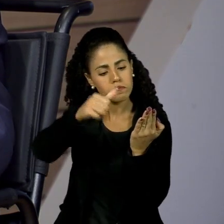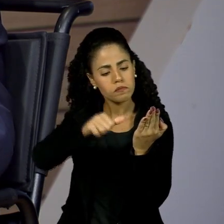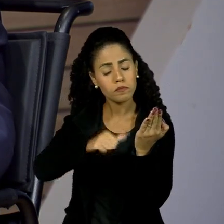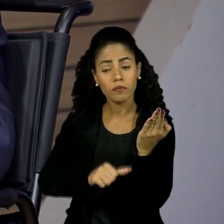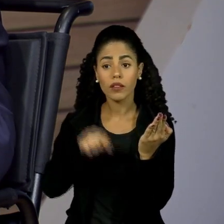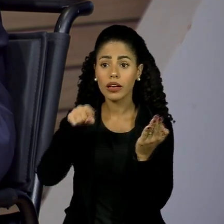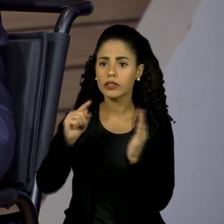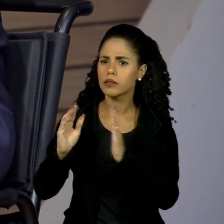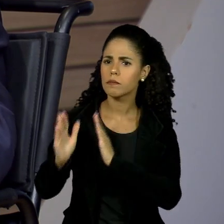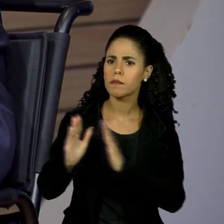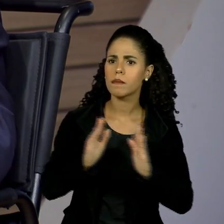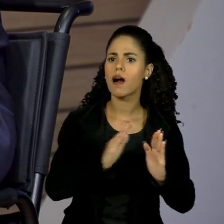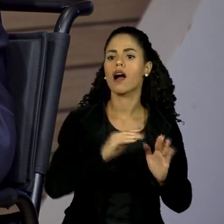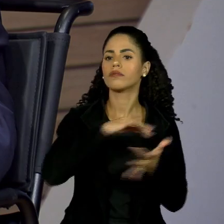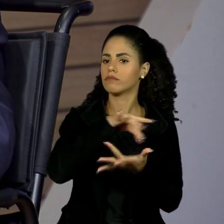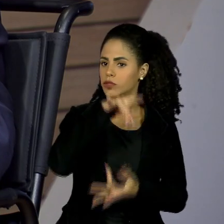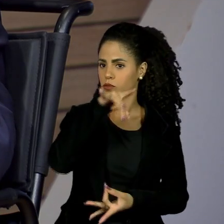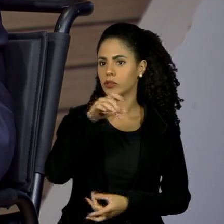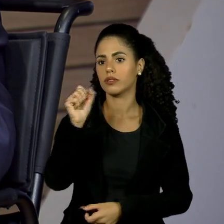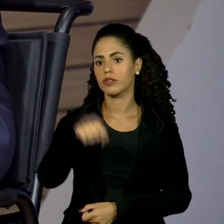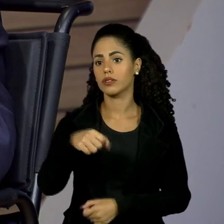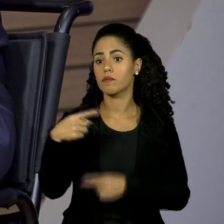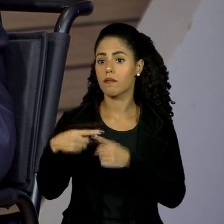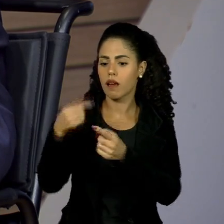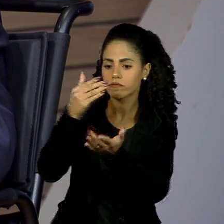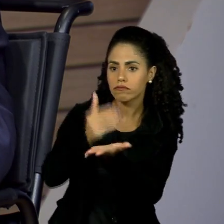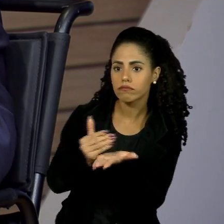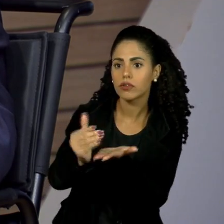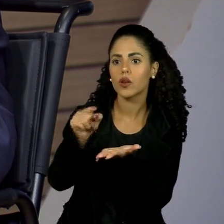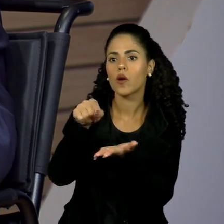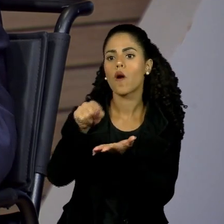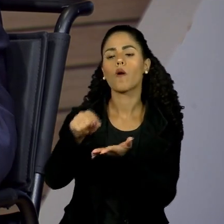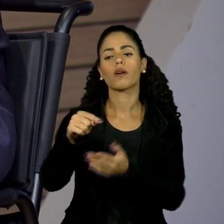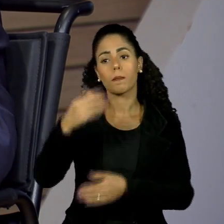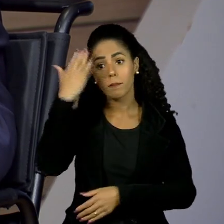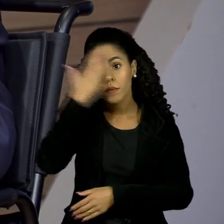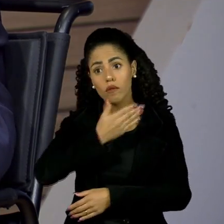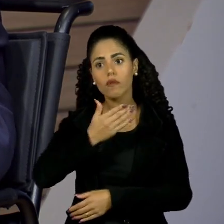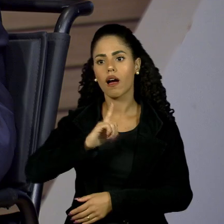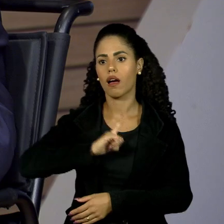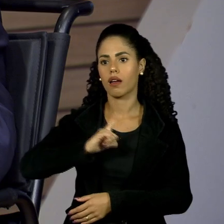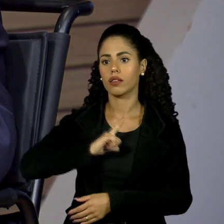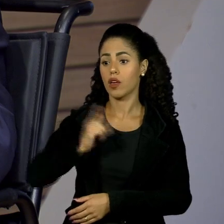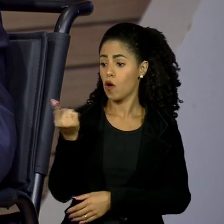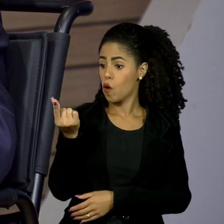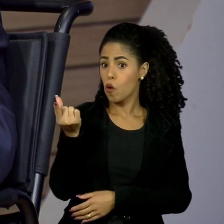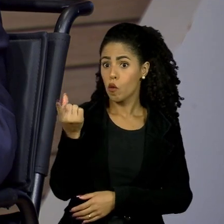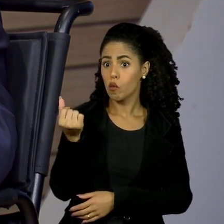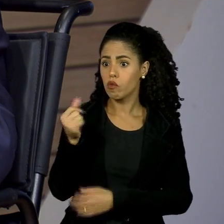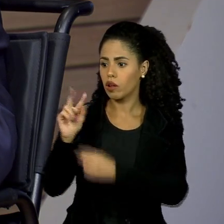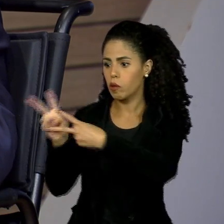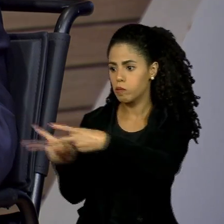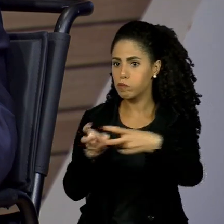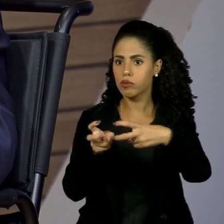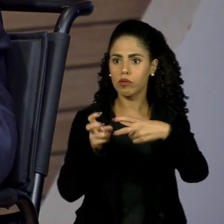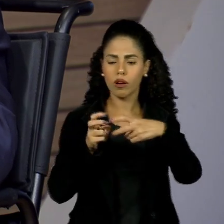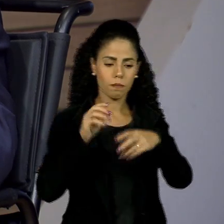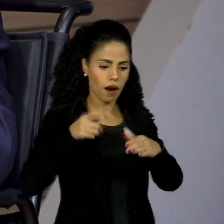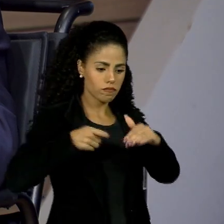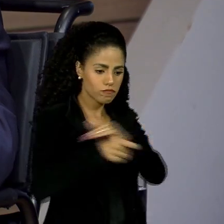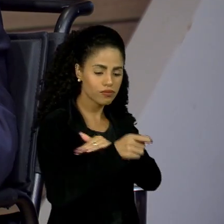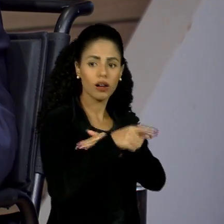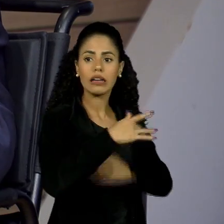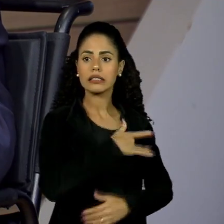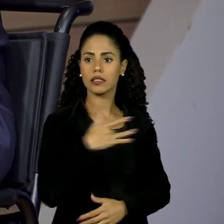esse processo democrático é dinâmico. A partir do momento que se constatar que o valor do repasse à saúde não é suficiente para